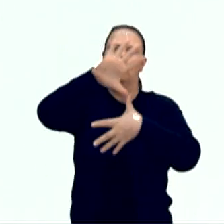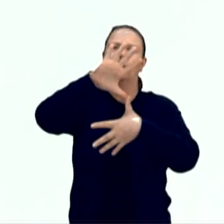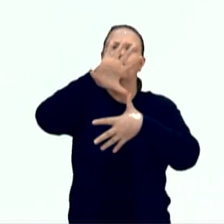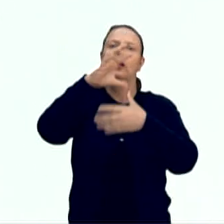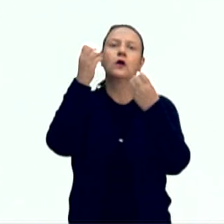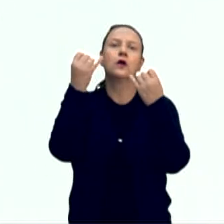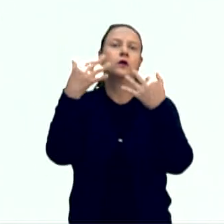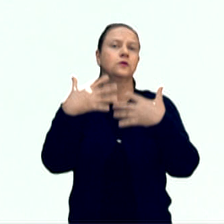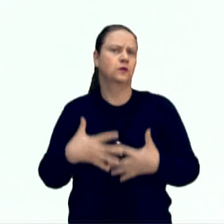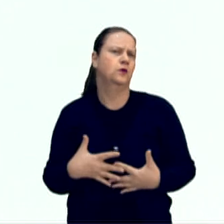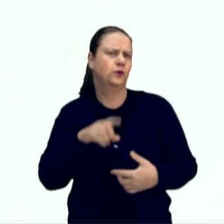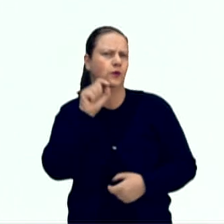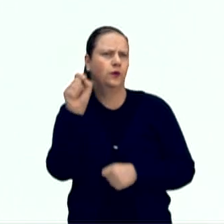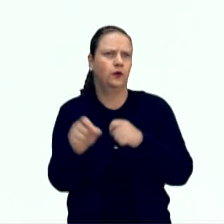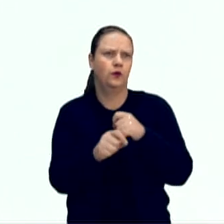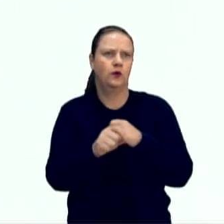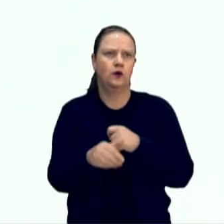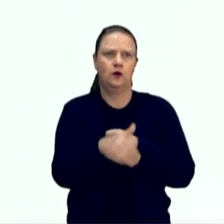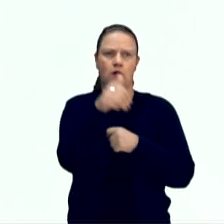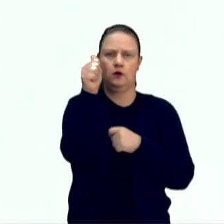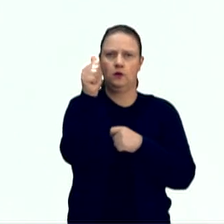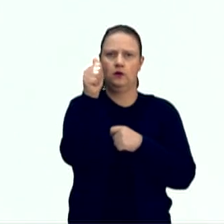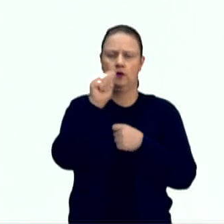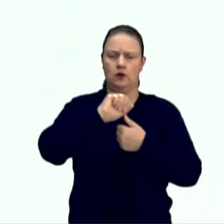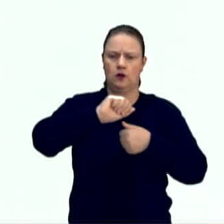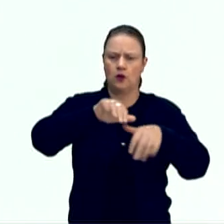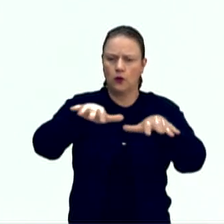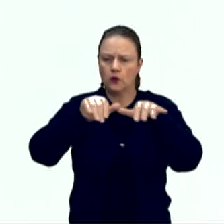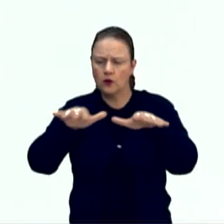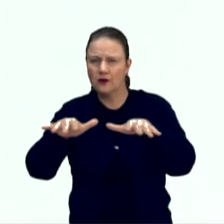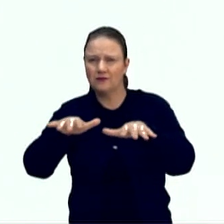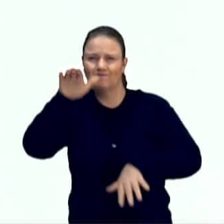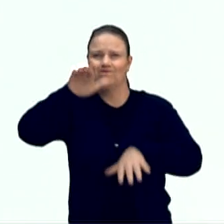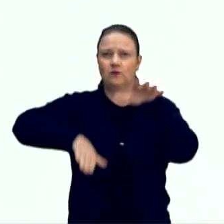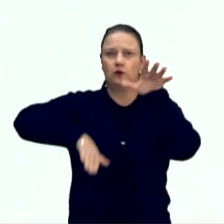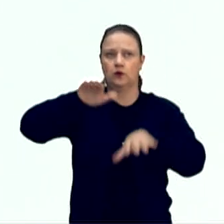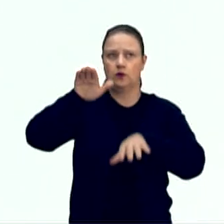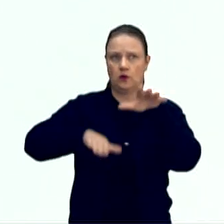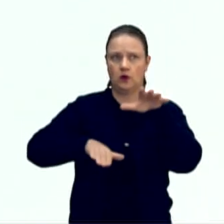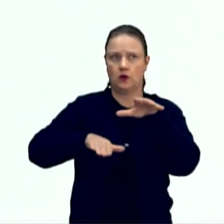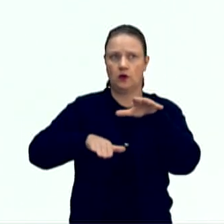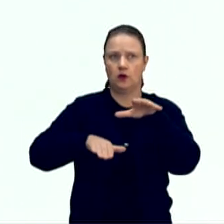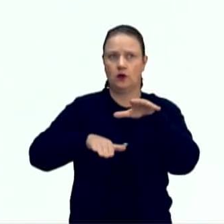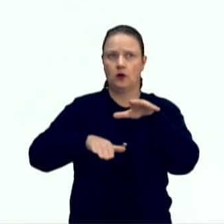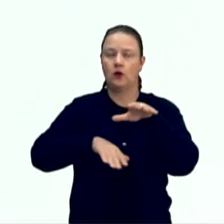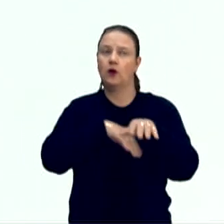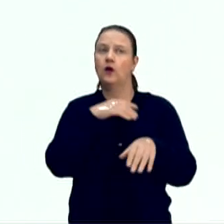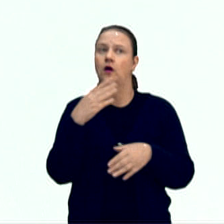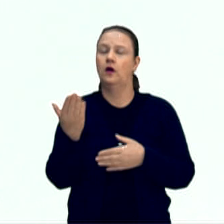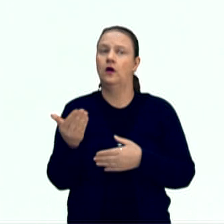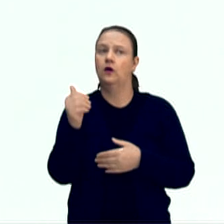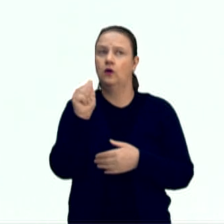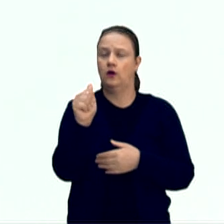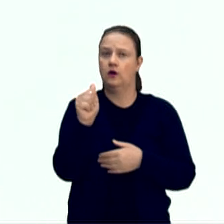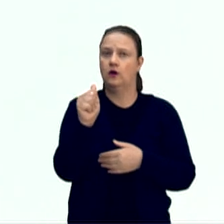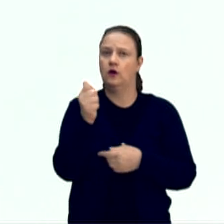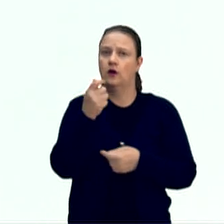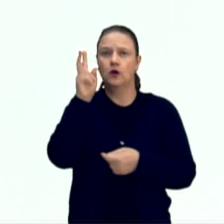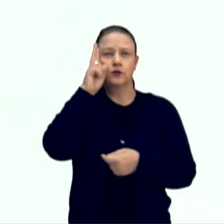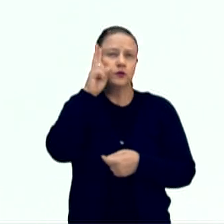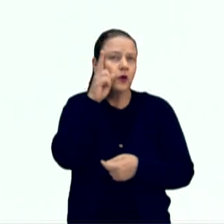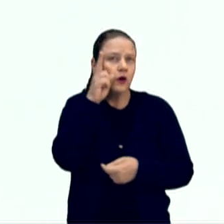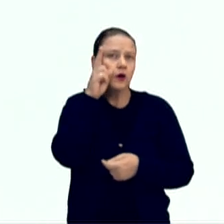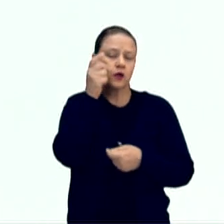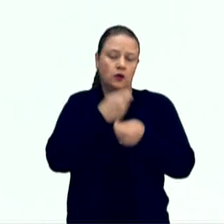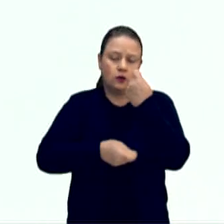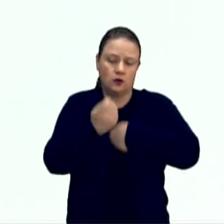por, distribuição desigual da população na América é explicada por fatores históricos, econômicos e